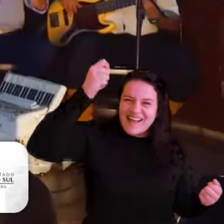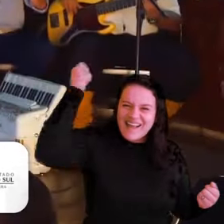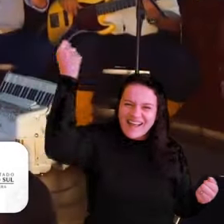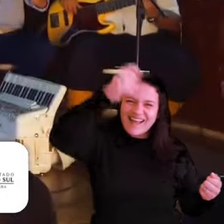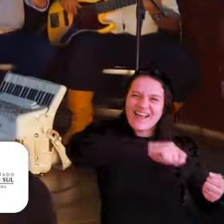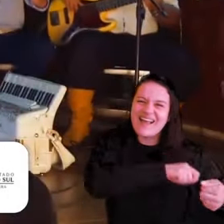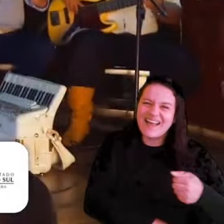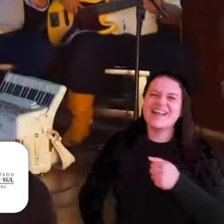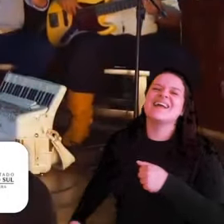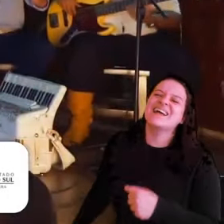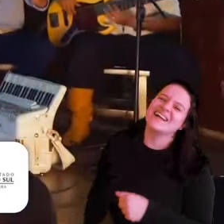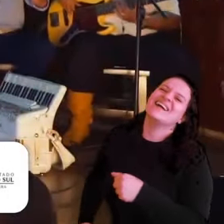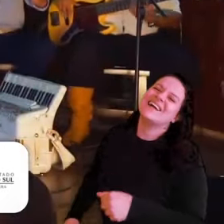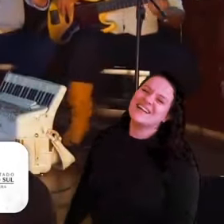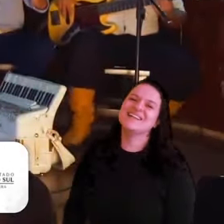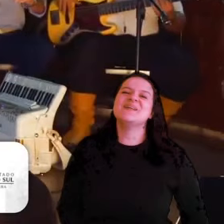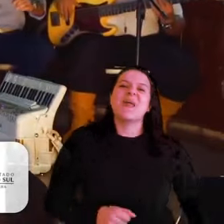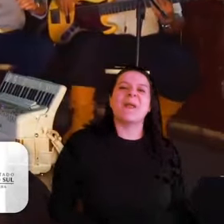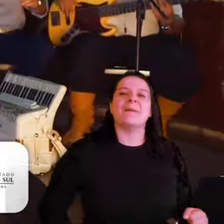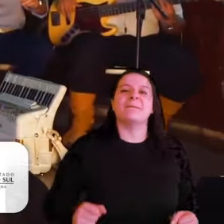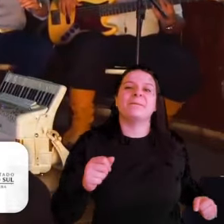de ouro.